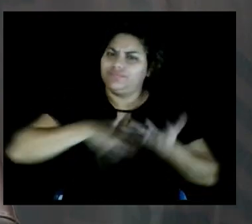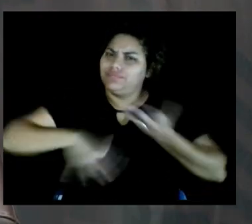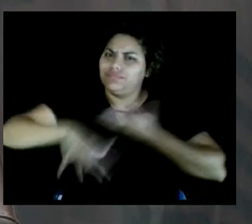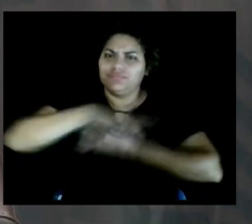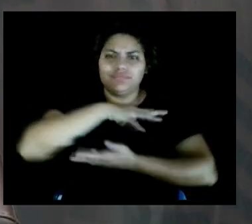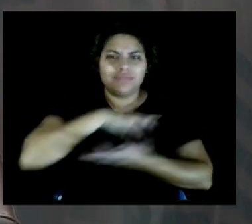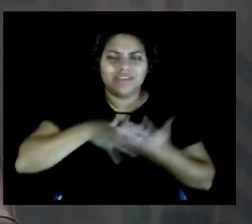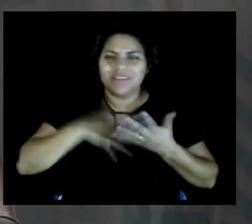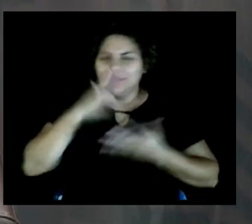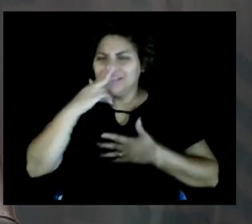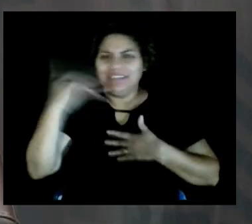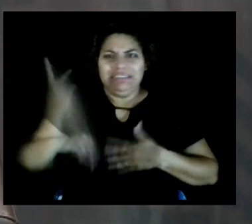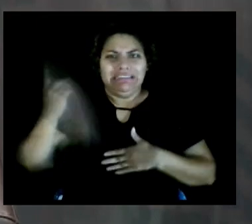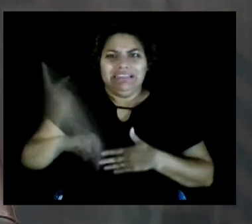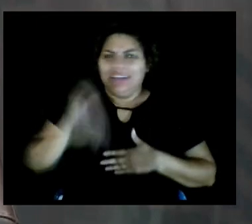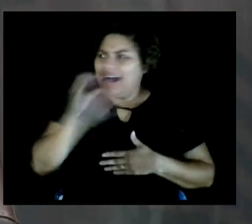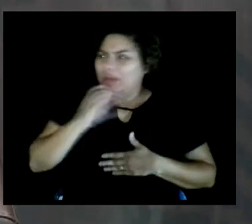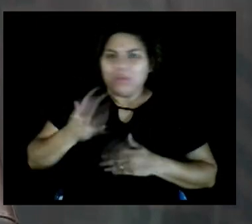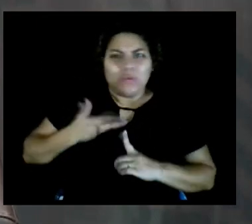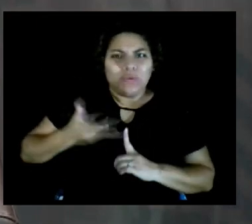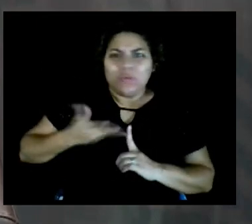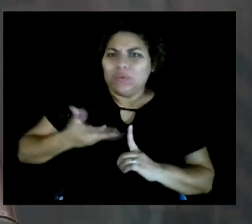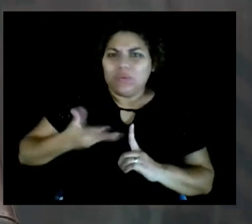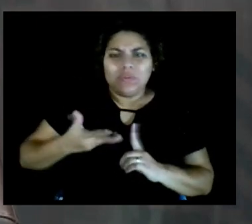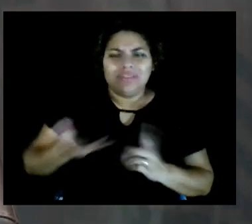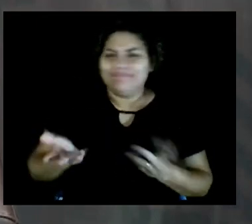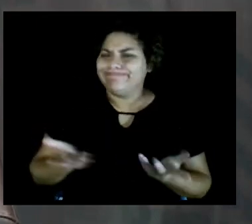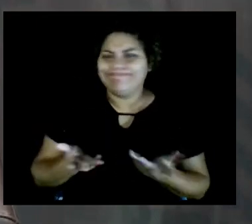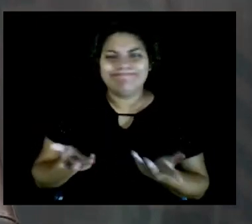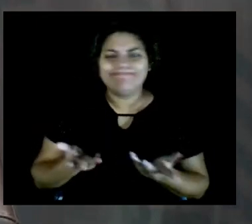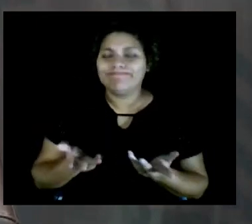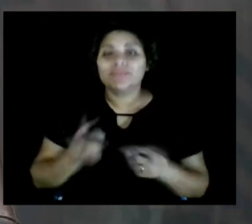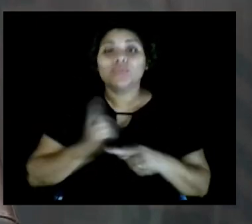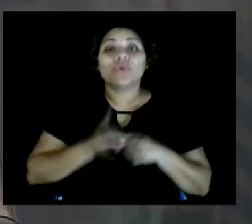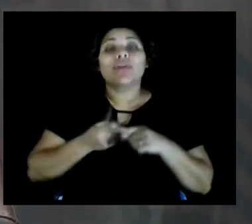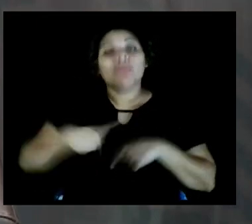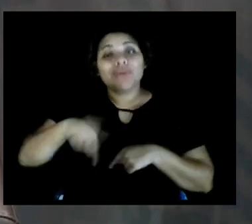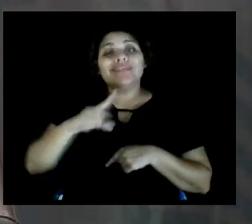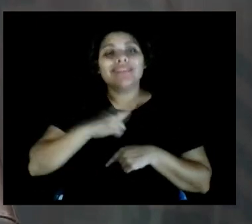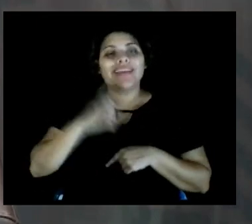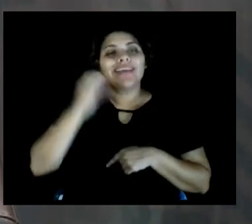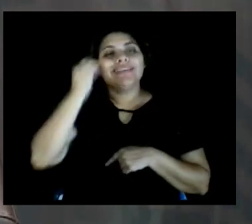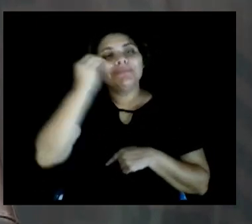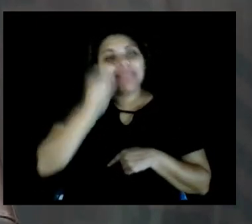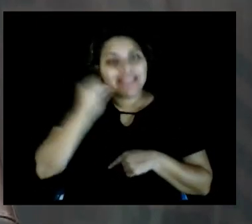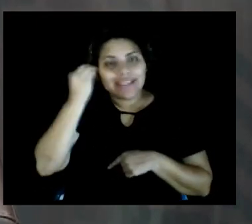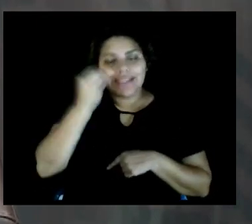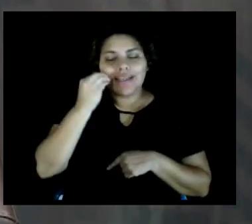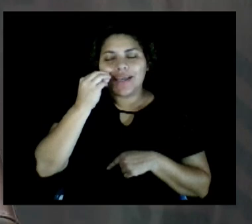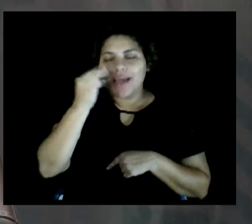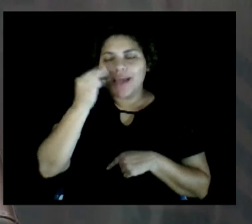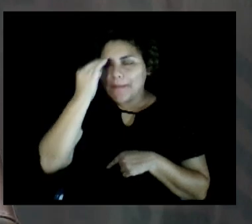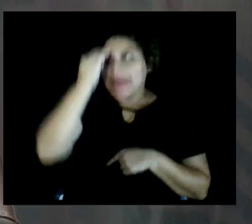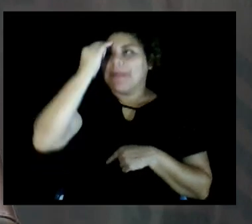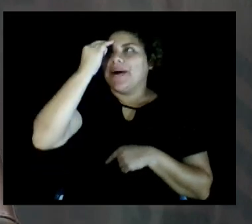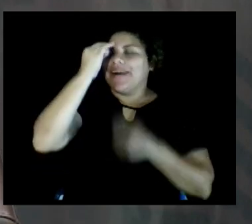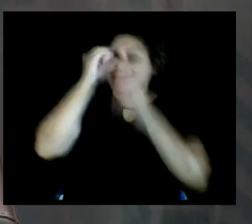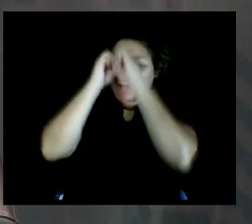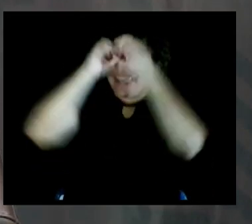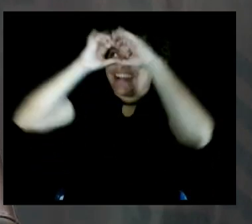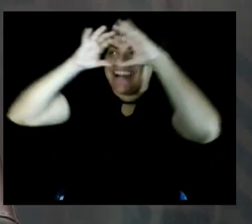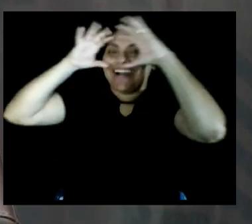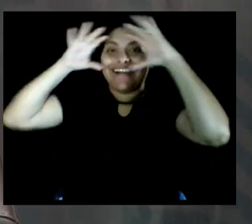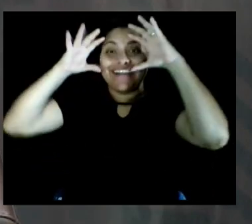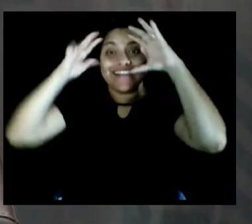atropelada que nós estamos vivendo, porque pelo menos a gente tem a experiência e a memória, né, mental de que isso faz muito